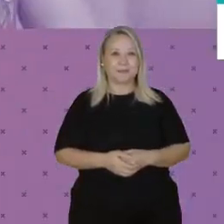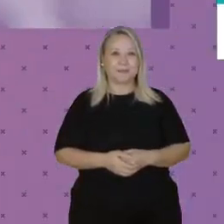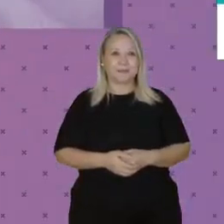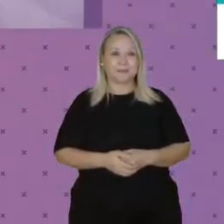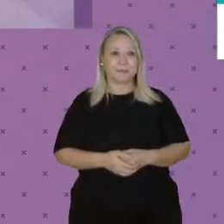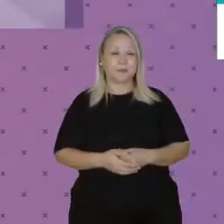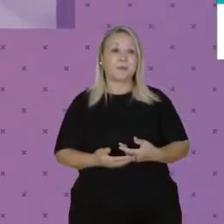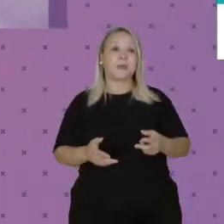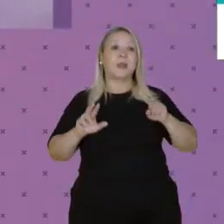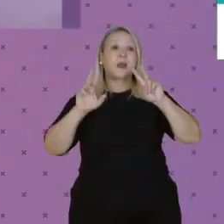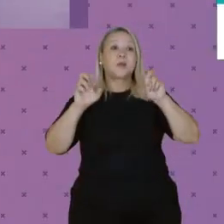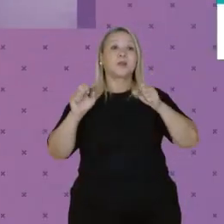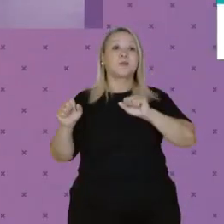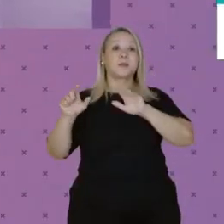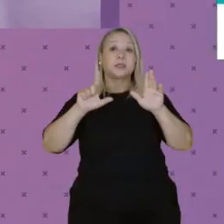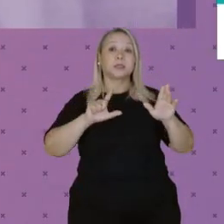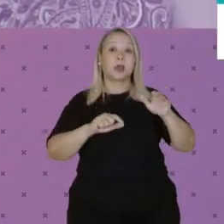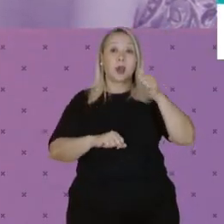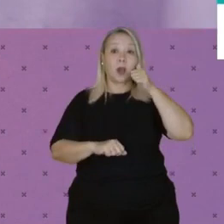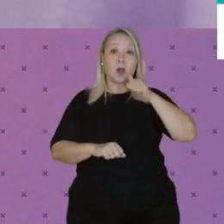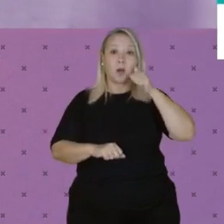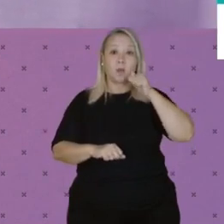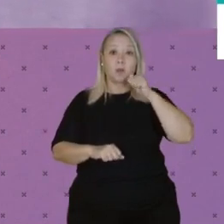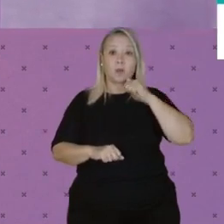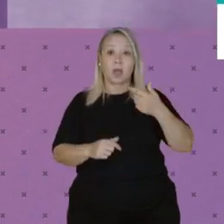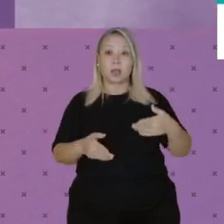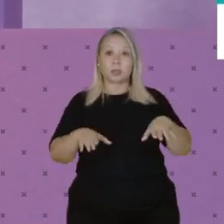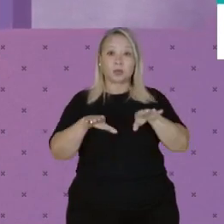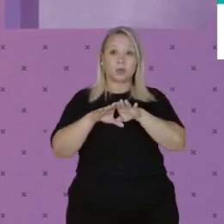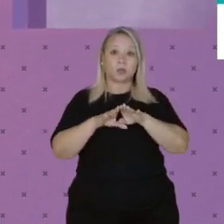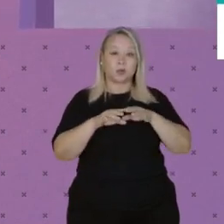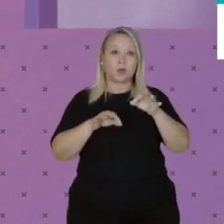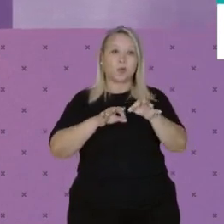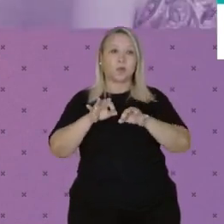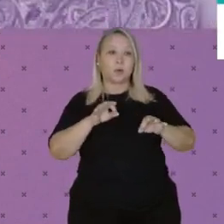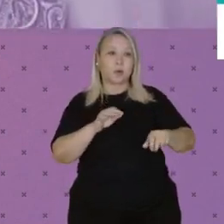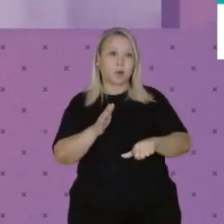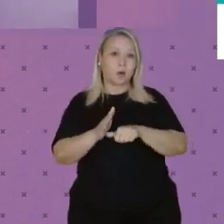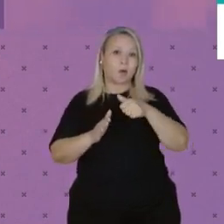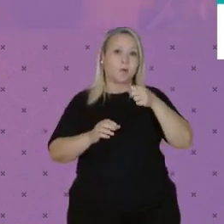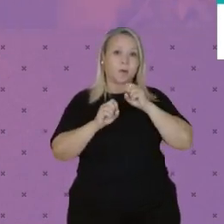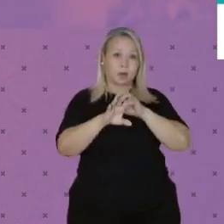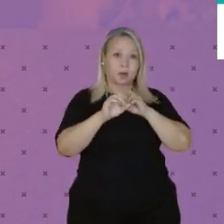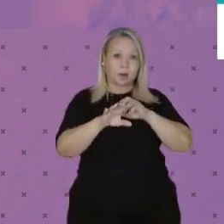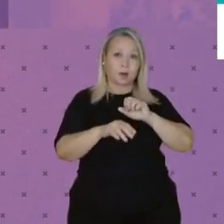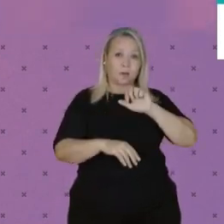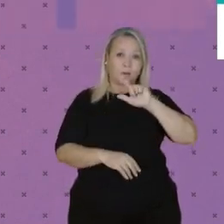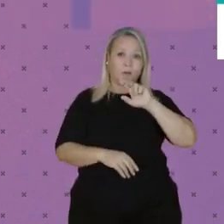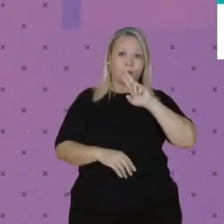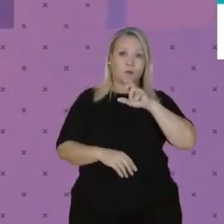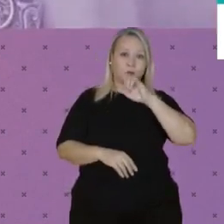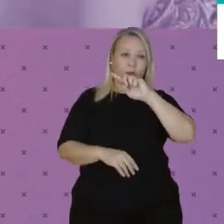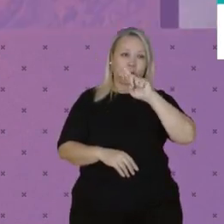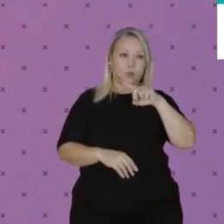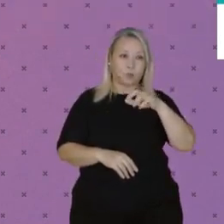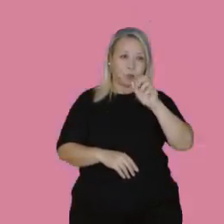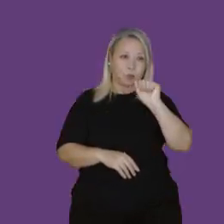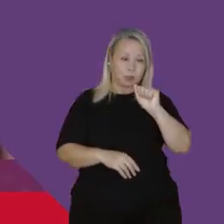O tema desta semana é Mulheres e Ruralidades, e quem preparou a primeira aula pra gente foi a Luísa Dulce, do Coletivo Agrário do PT.